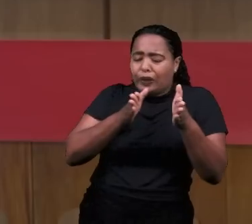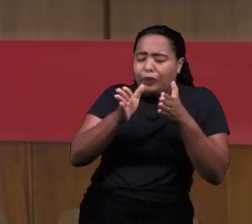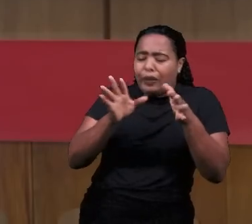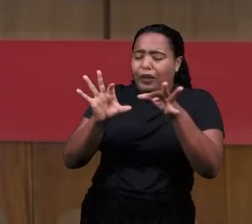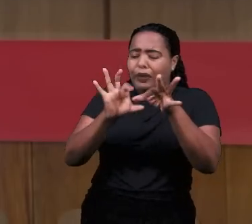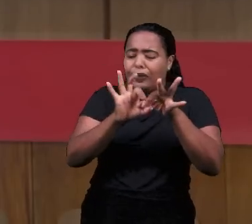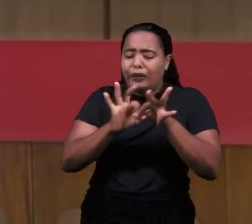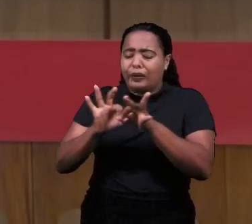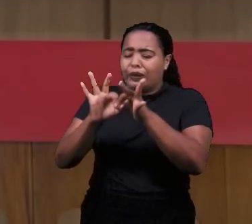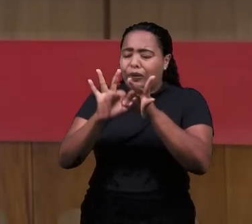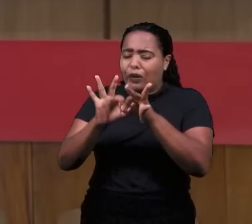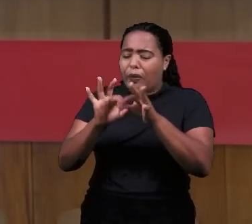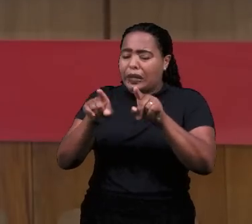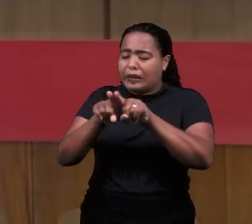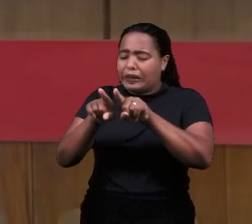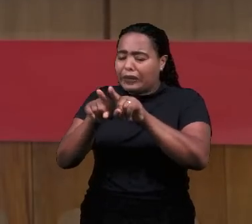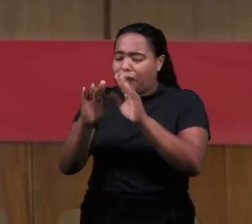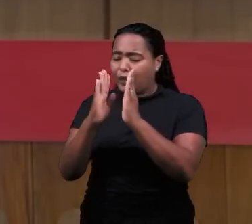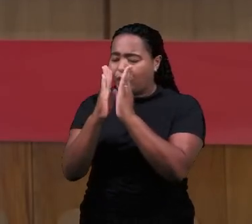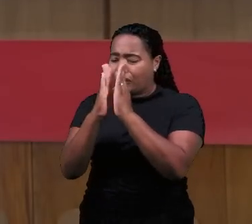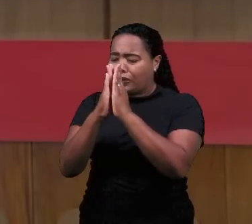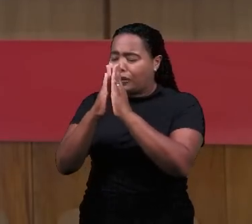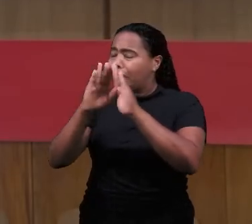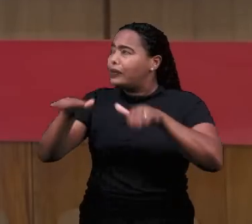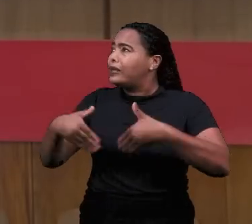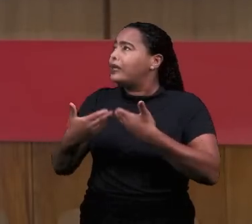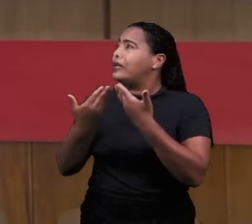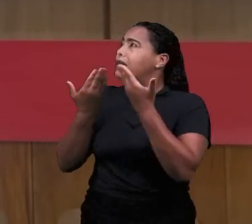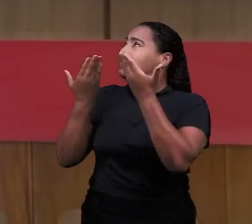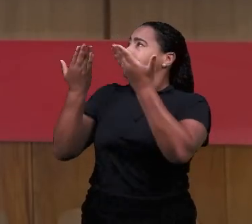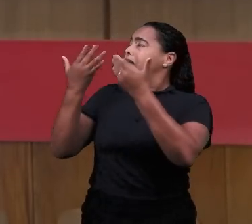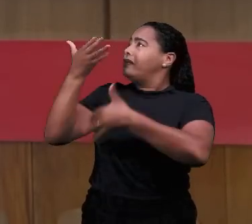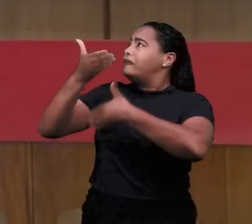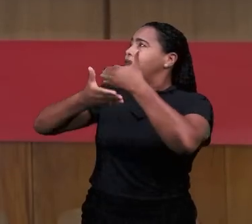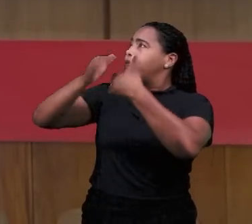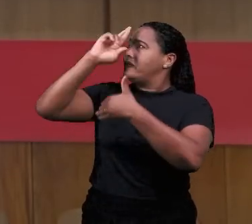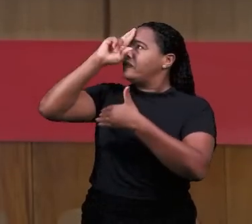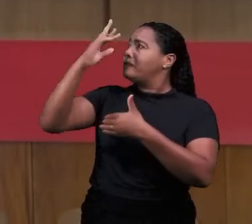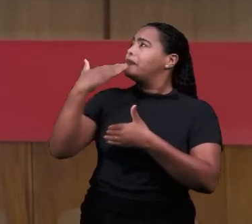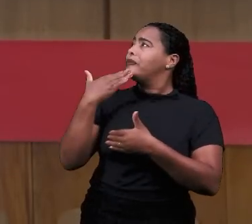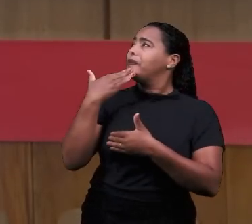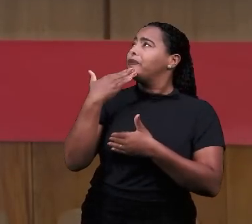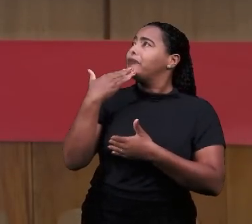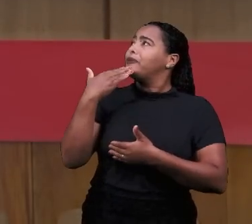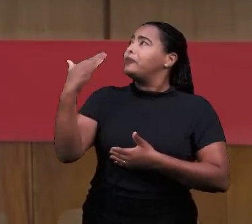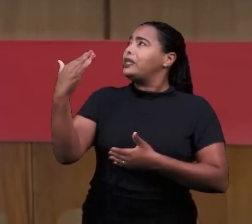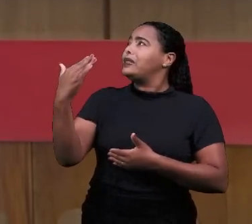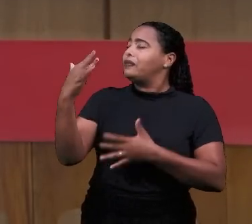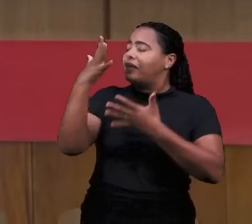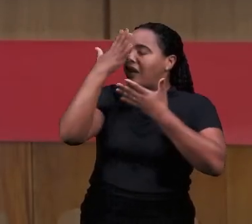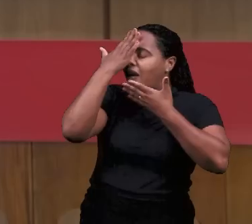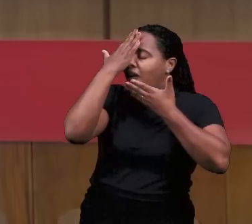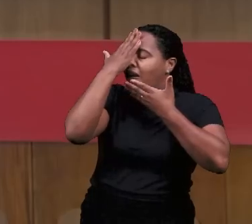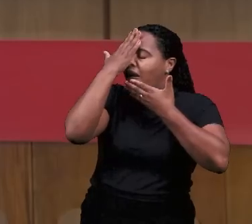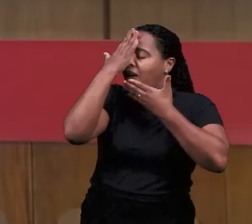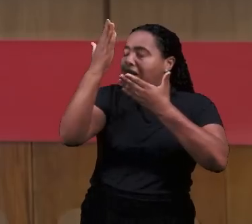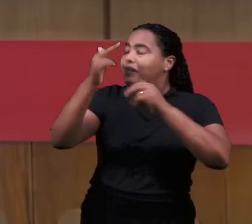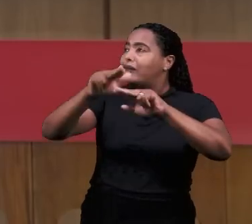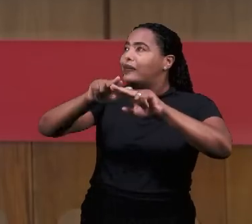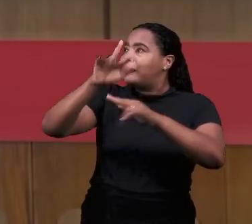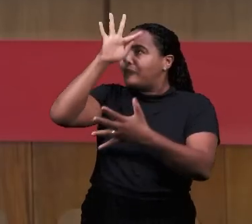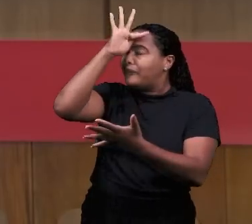comunhão e de oração na tua presença. Nós oramos e te agradecemos pela